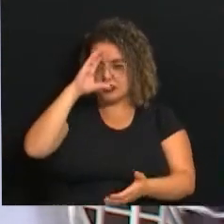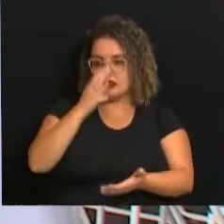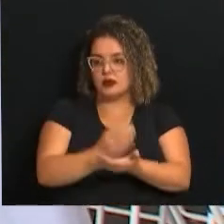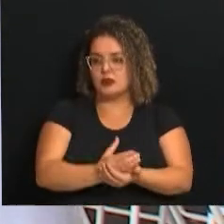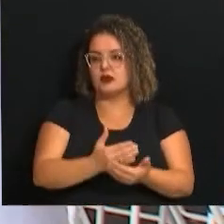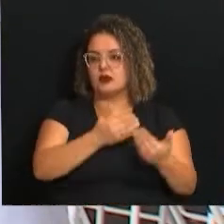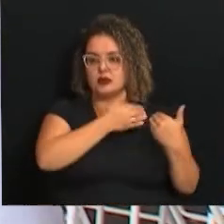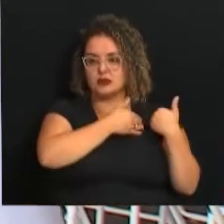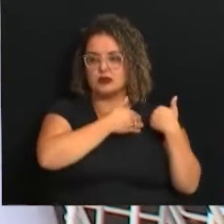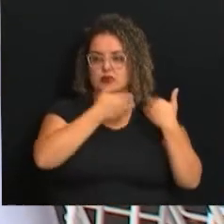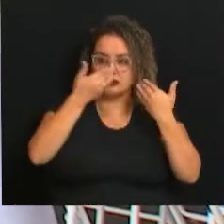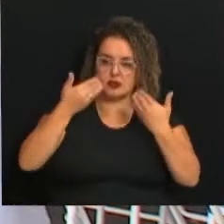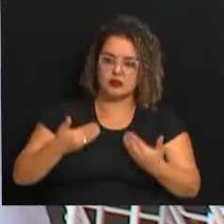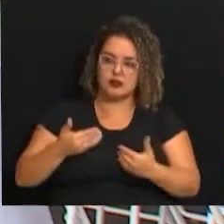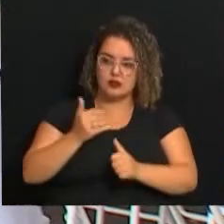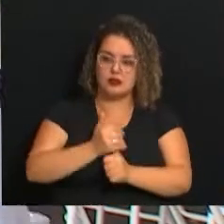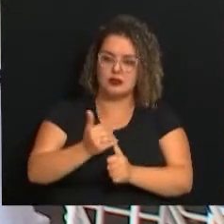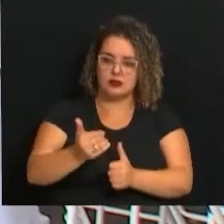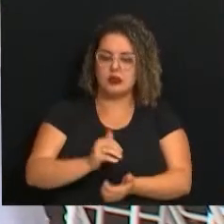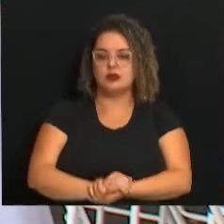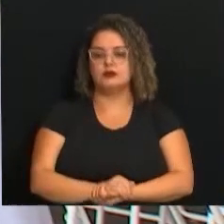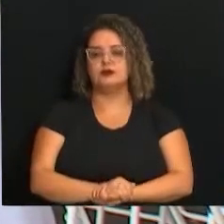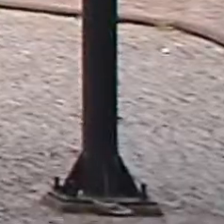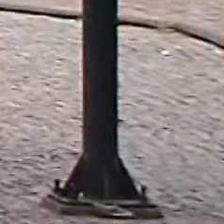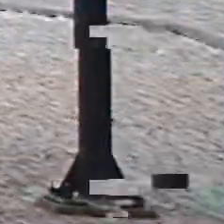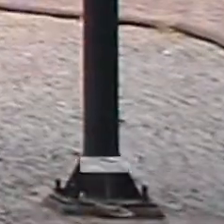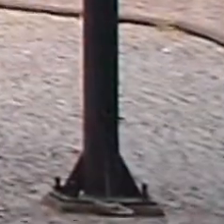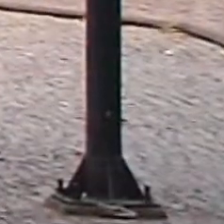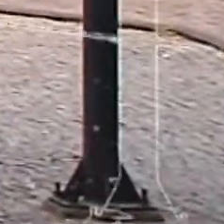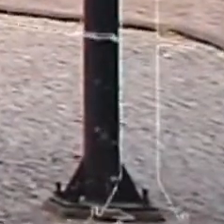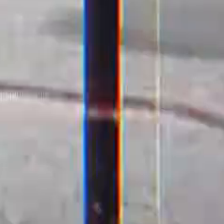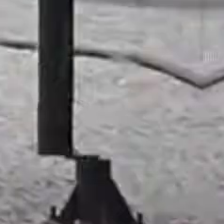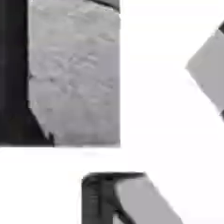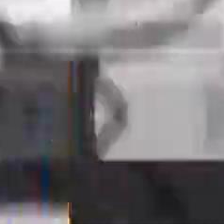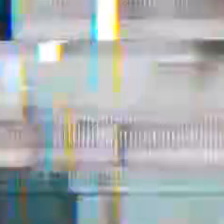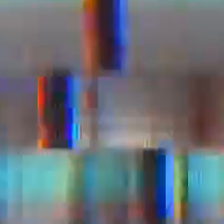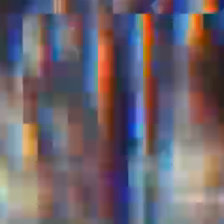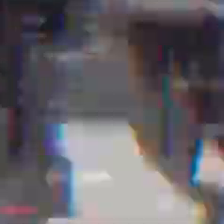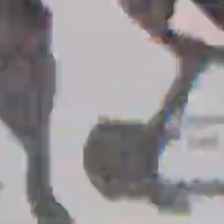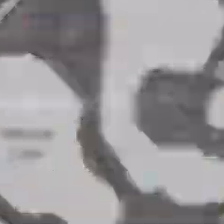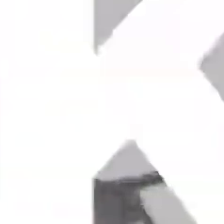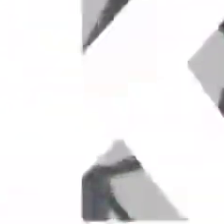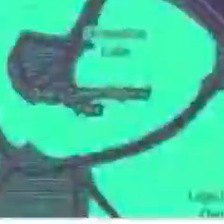povo que confiou é essa responsabilidade para gente ir